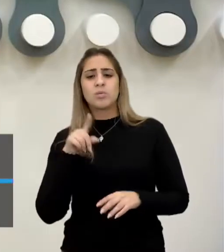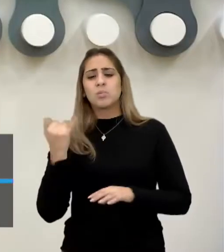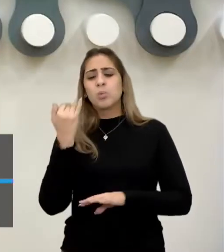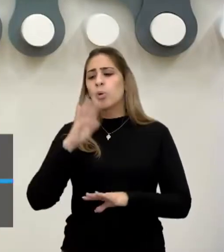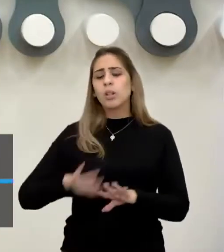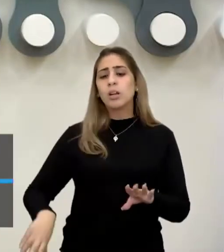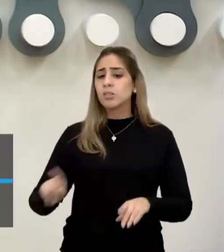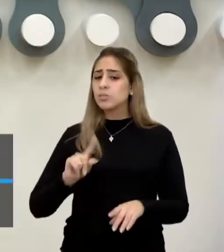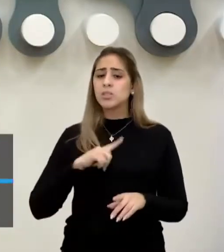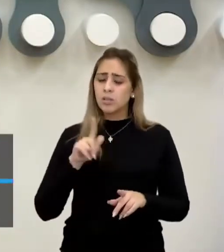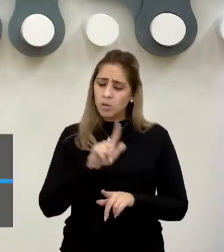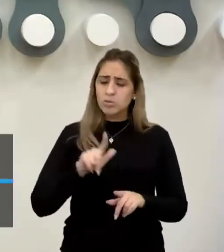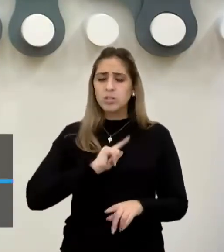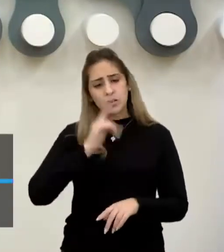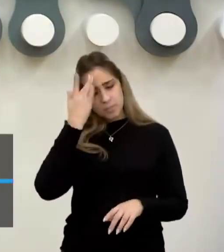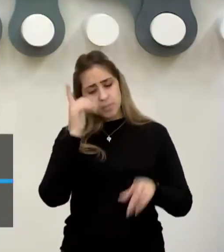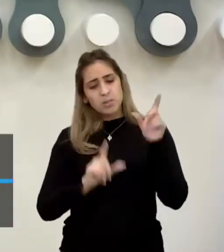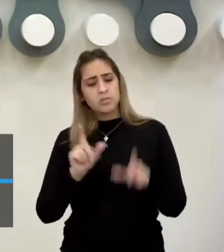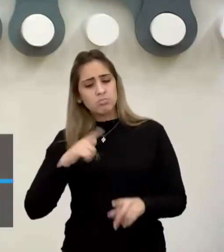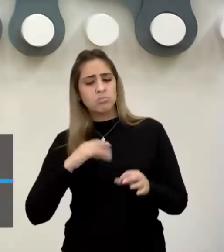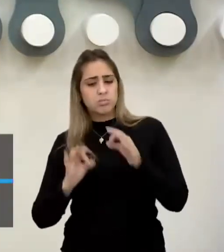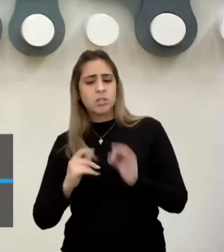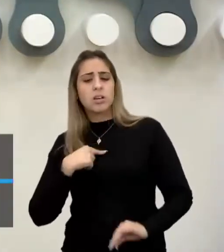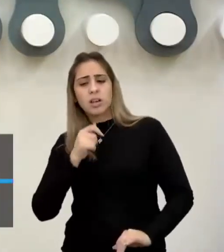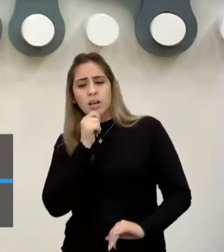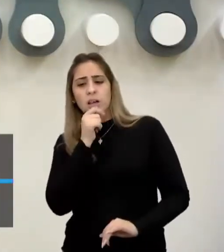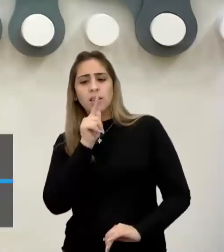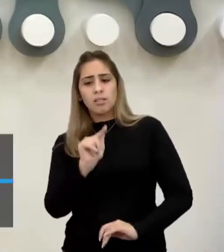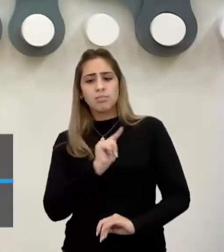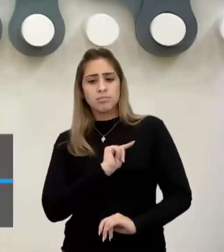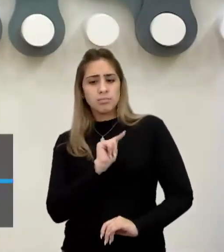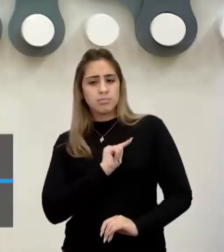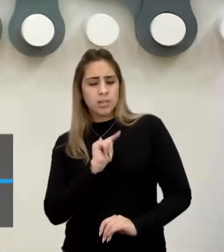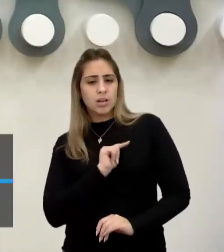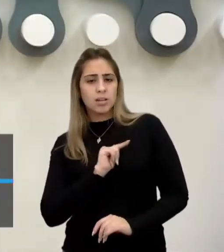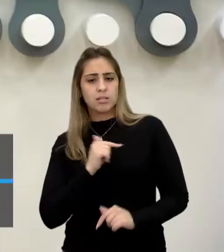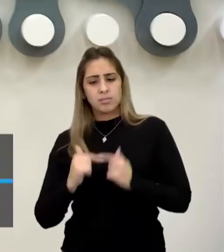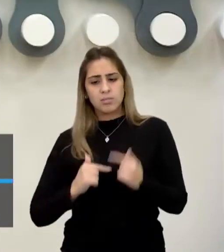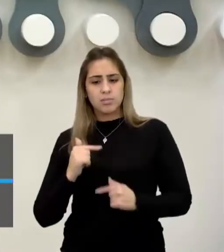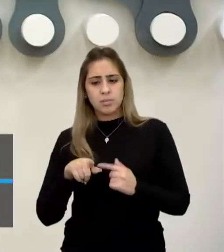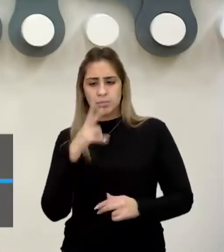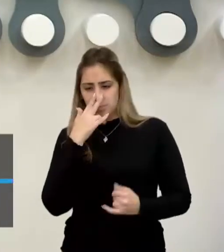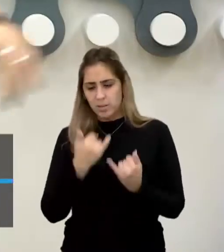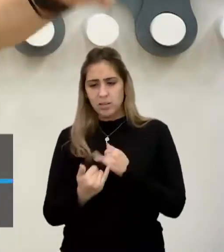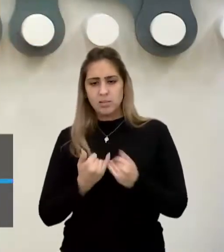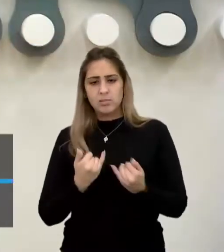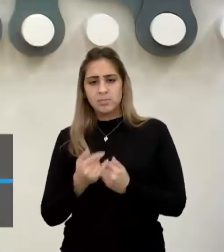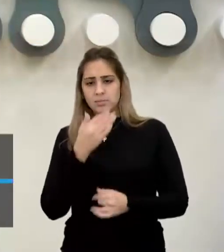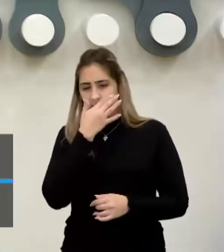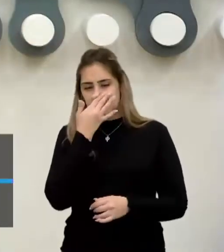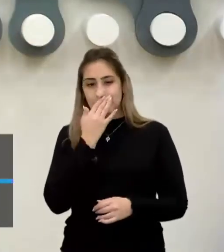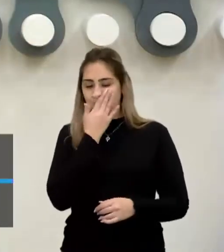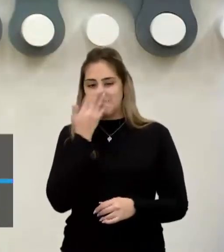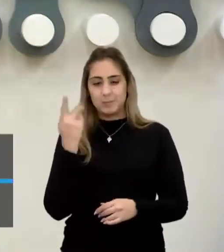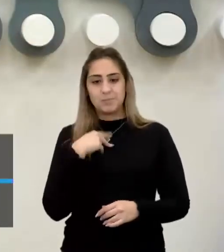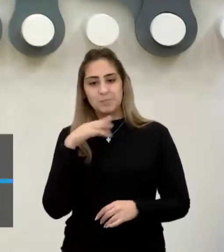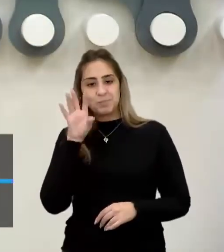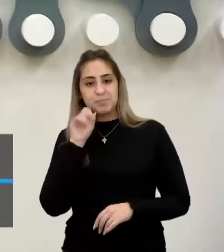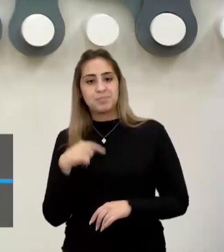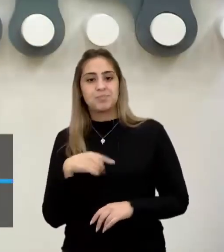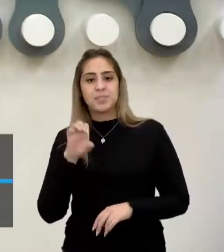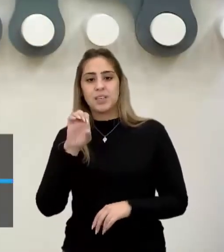óbvio que a gente tem pessoas, como eu falei, né, na área jurídica, que ainda tem talvez uma profissão parecida. Por sinal, tive aqui meu ponto